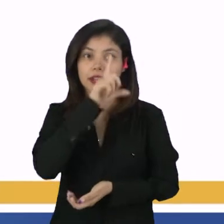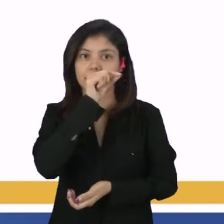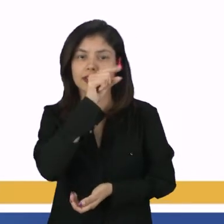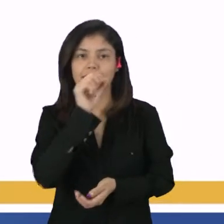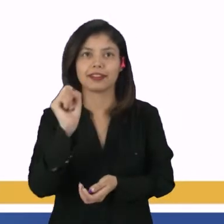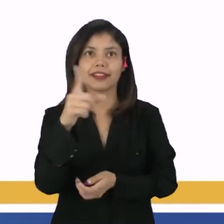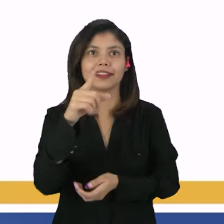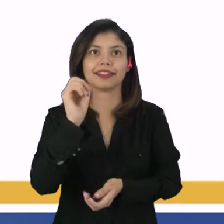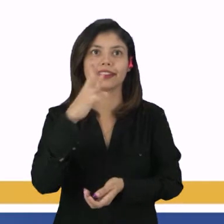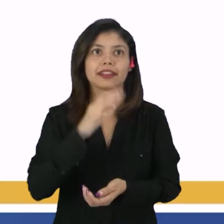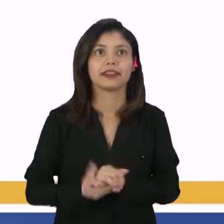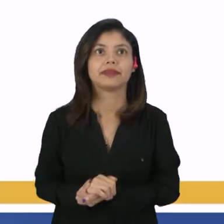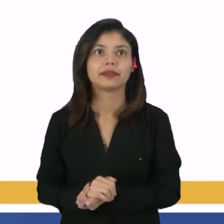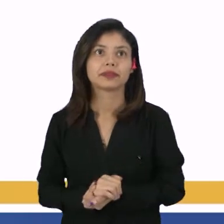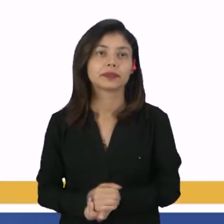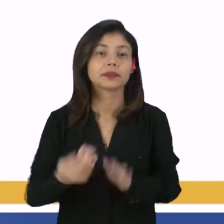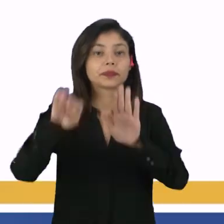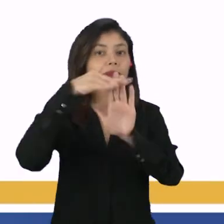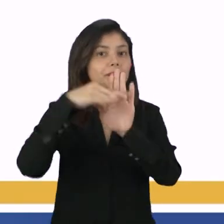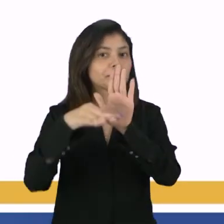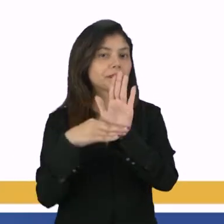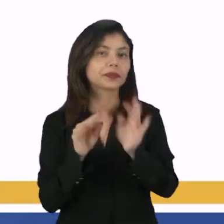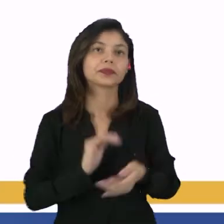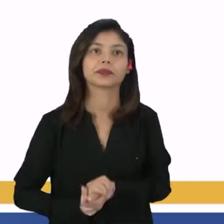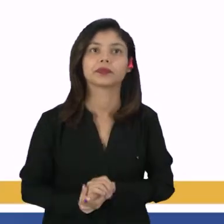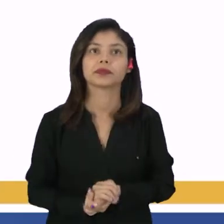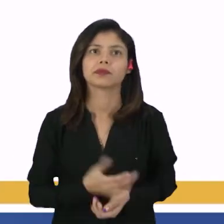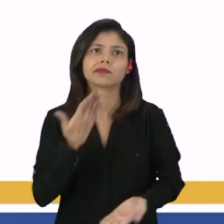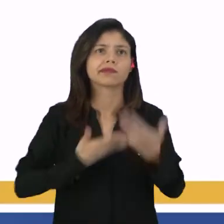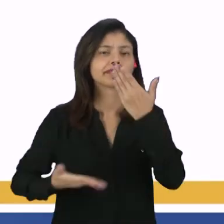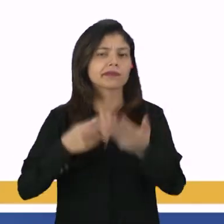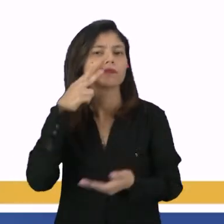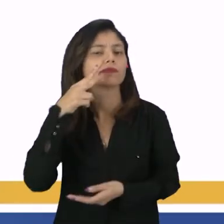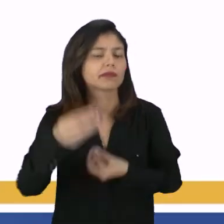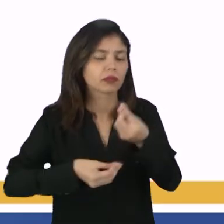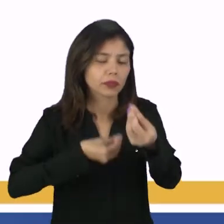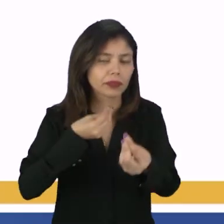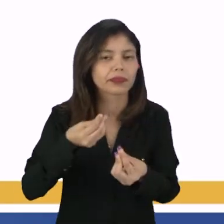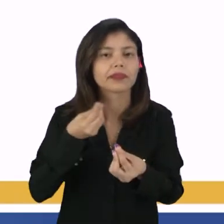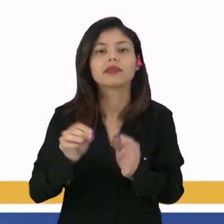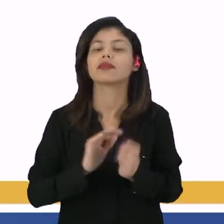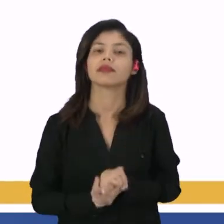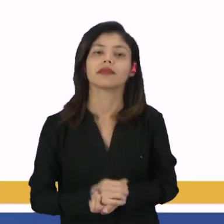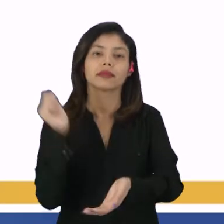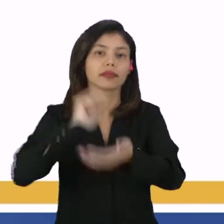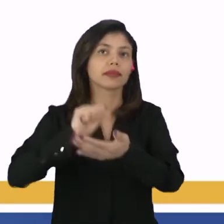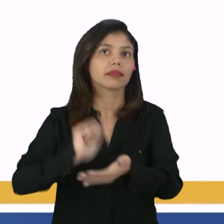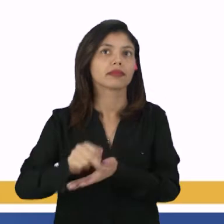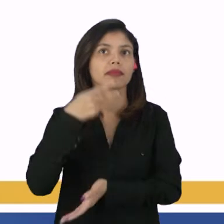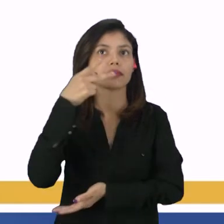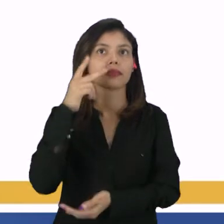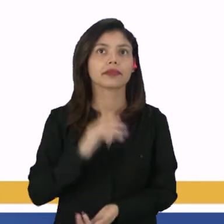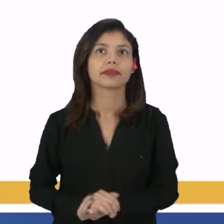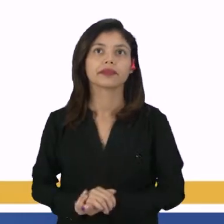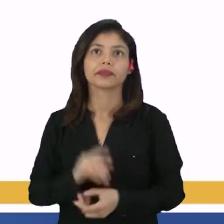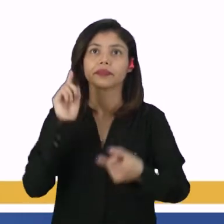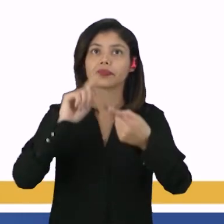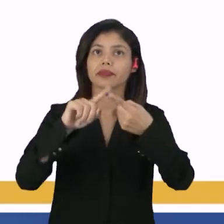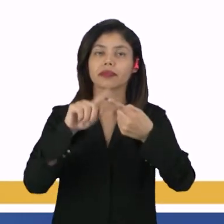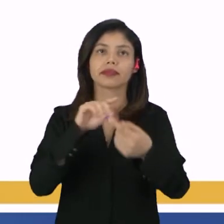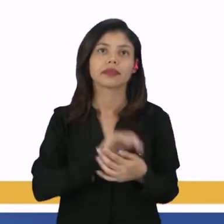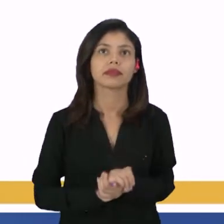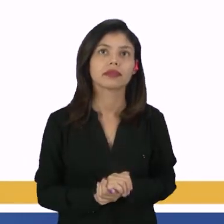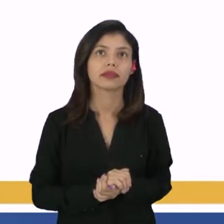gente tem um exemplo desses comentários, tá? Para vocês se situarem nas redes sociais, como foi esse comentário no Twitter.